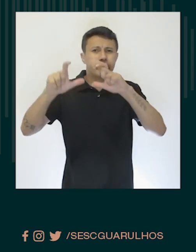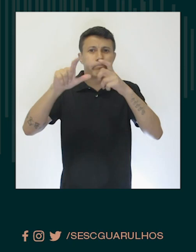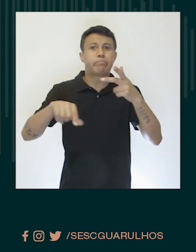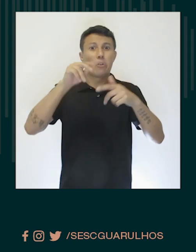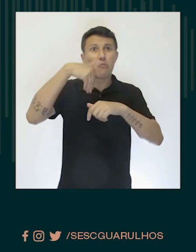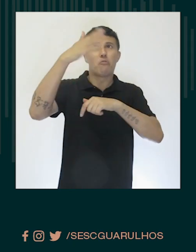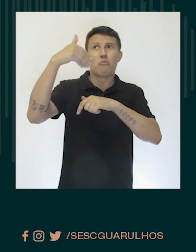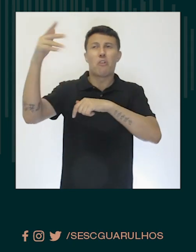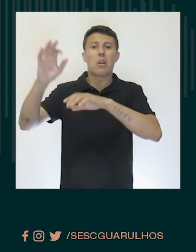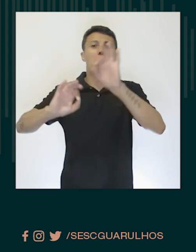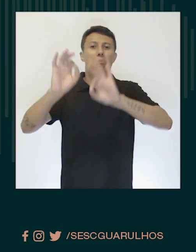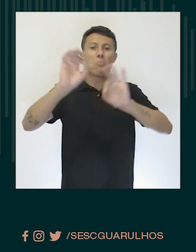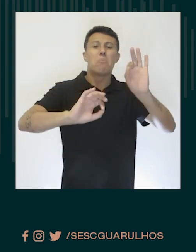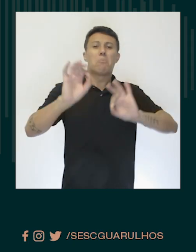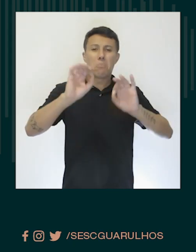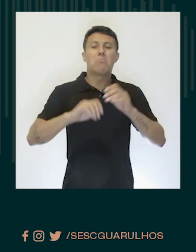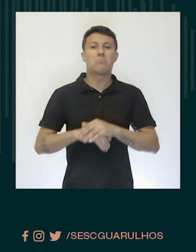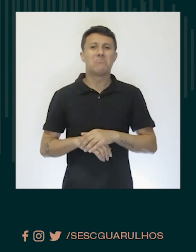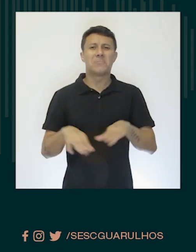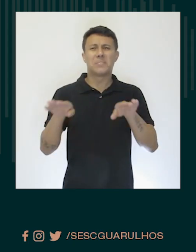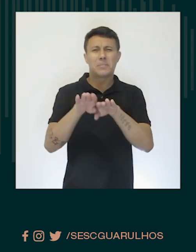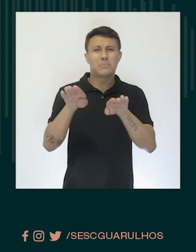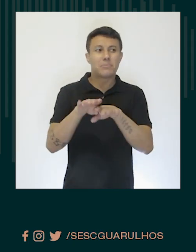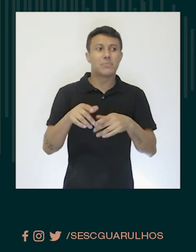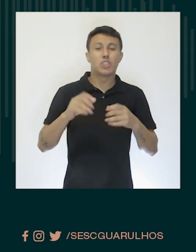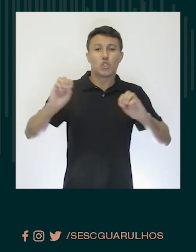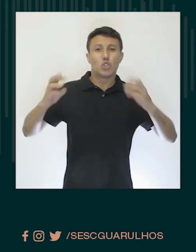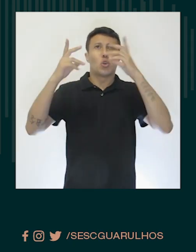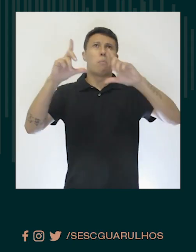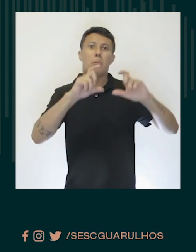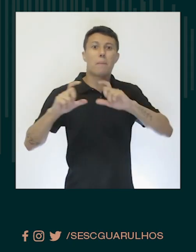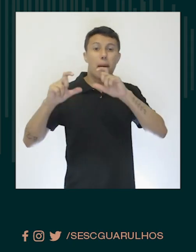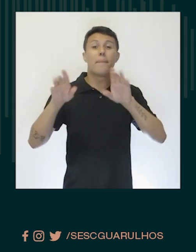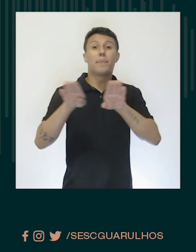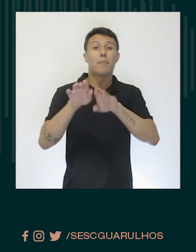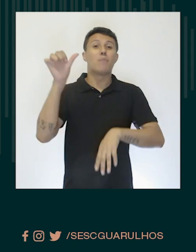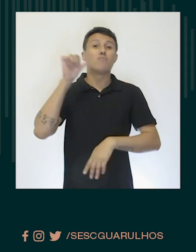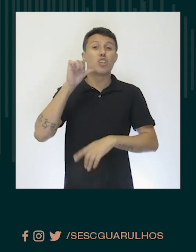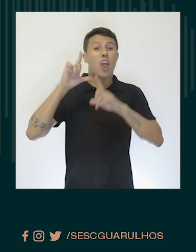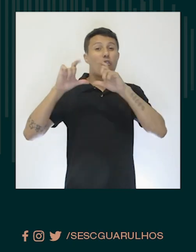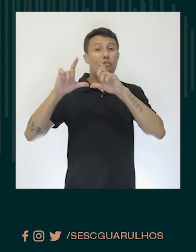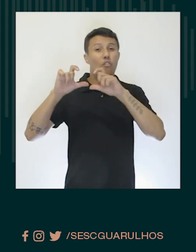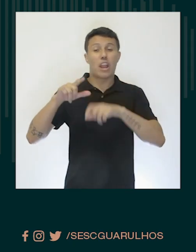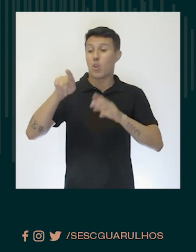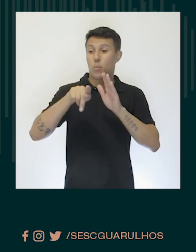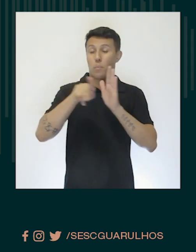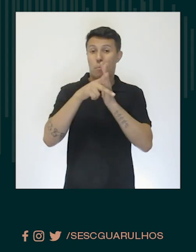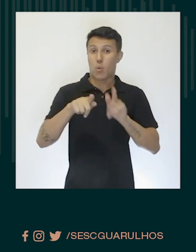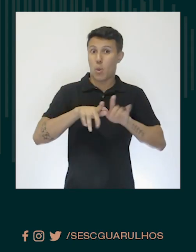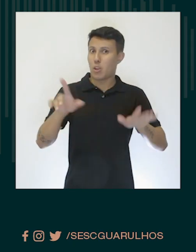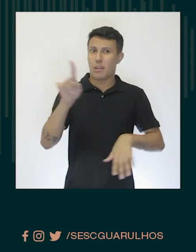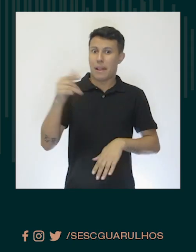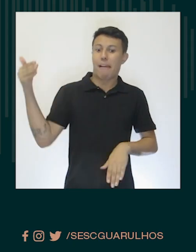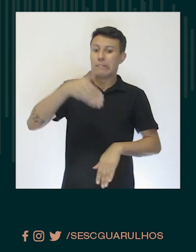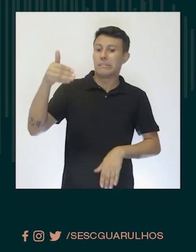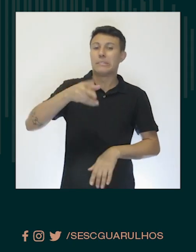com seu projeto e também sempre nos shows. E tem uma fotógrafa que não é guarulhense, mas ela vive em Guarulhos fotografando